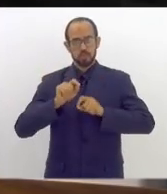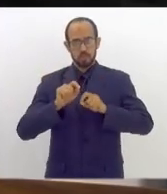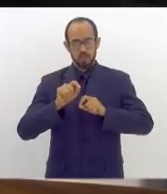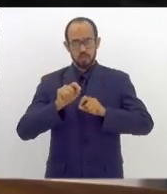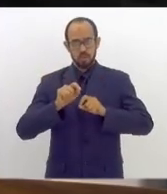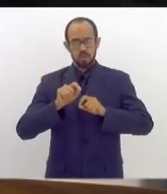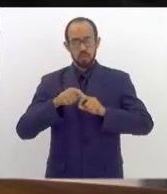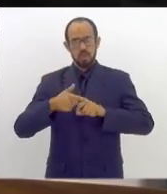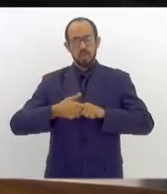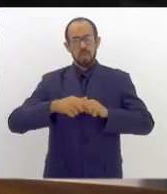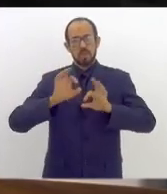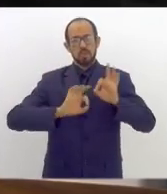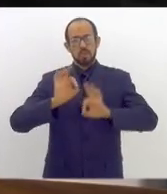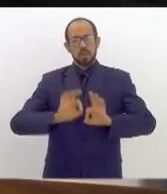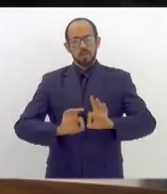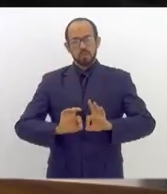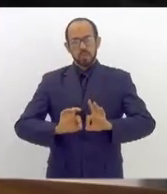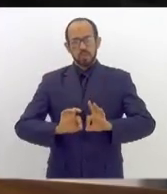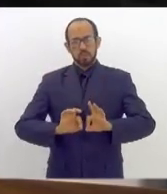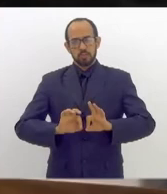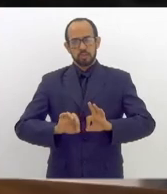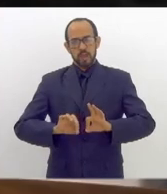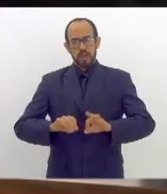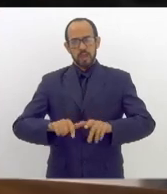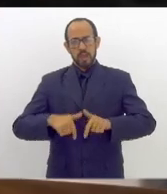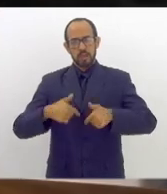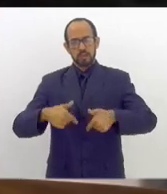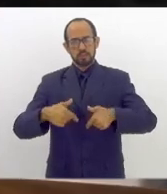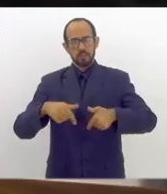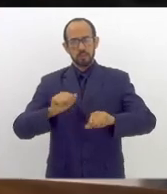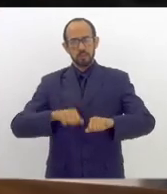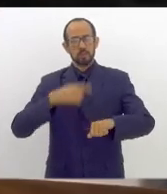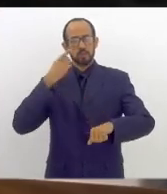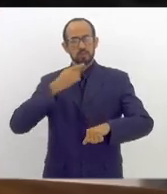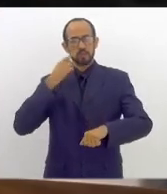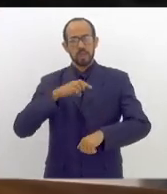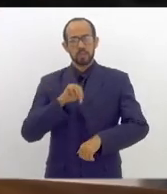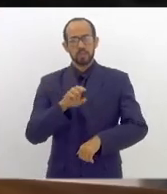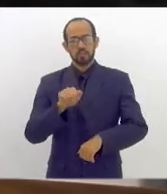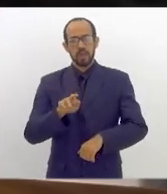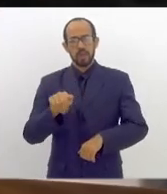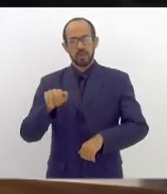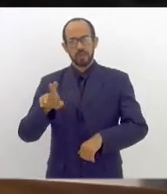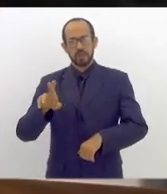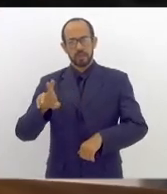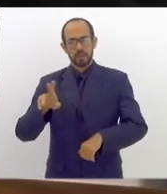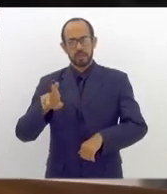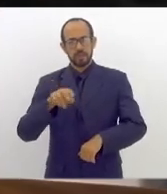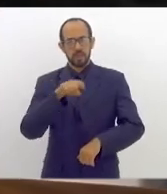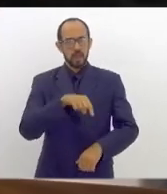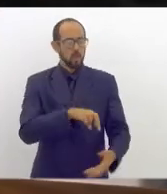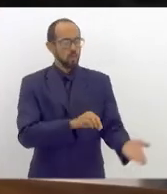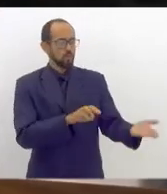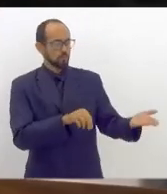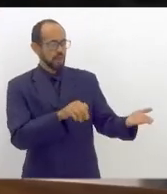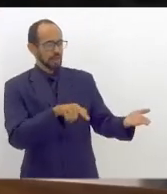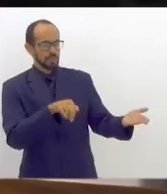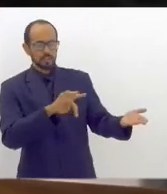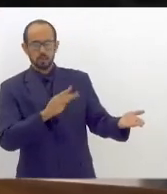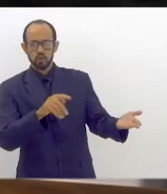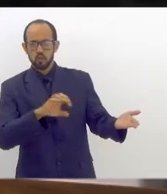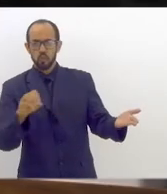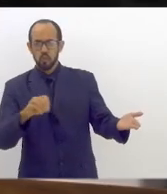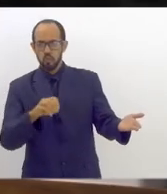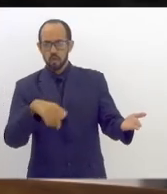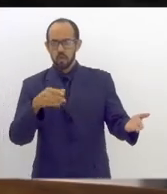foi o projeto da iniciativa do etão deputado Wagner Carneiro dos Santos conhecido como Waguinho a medalha